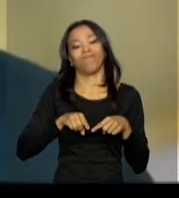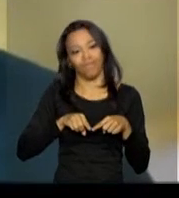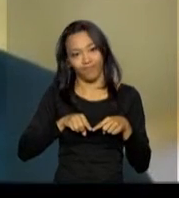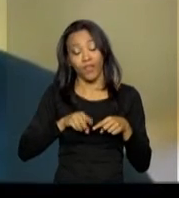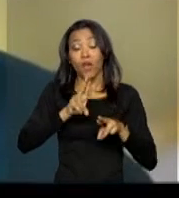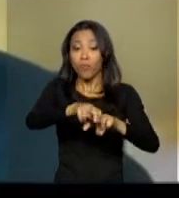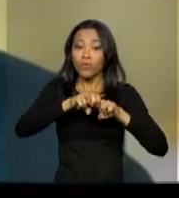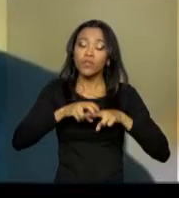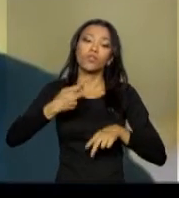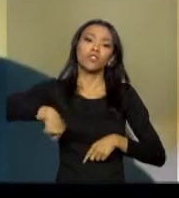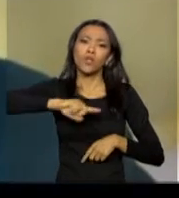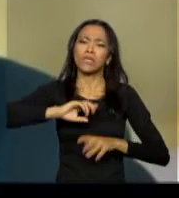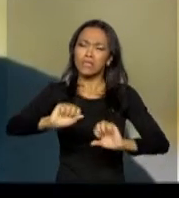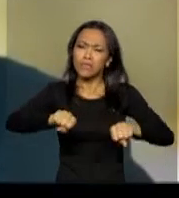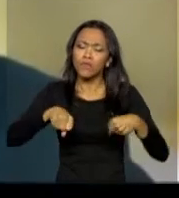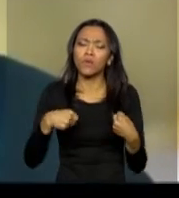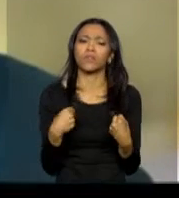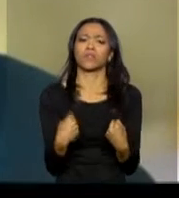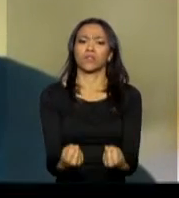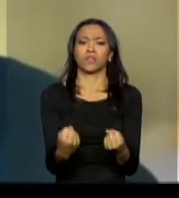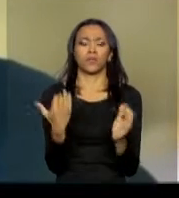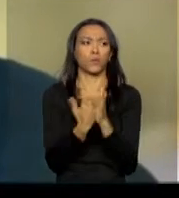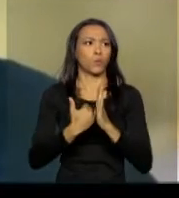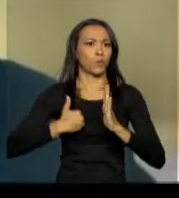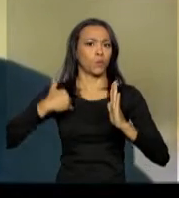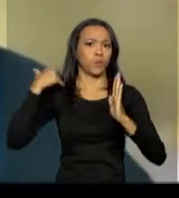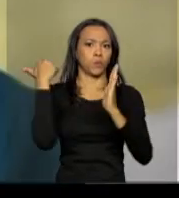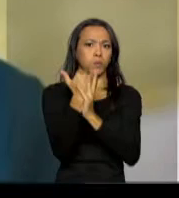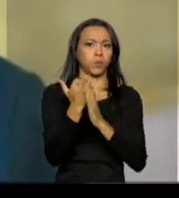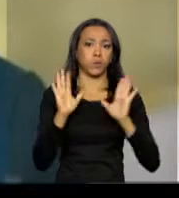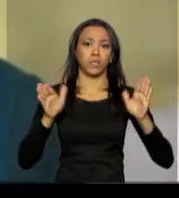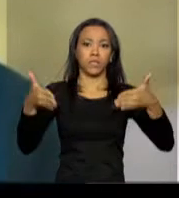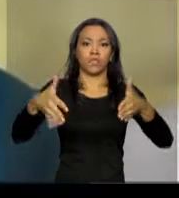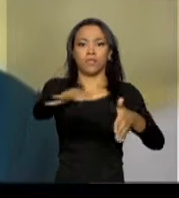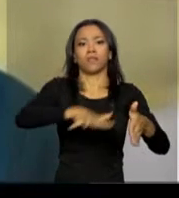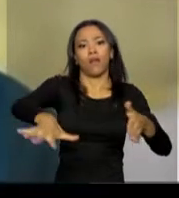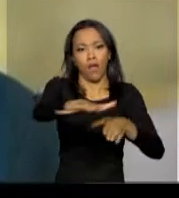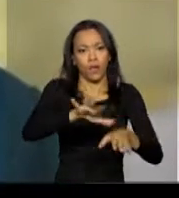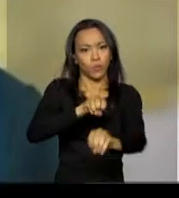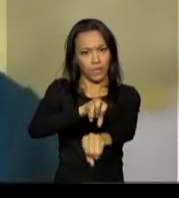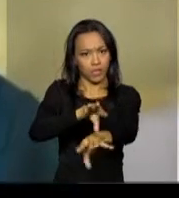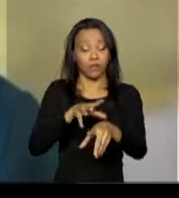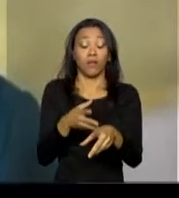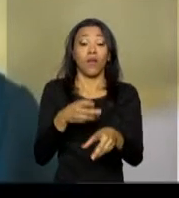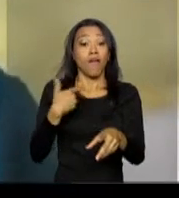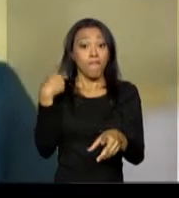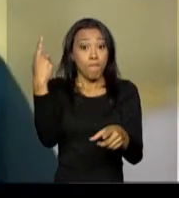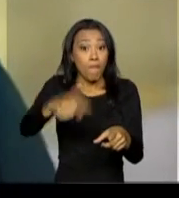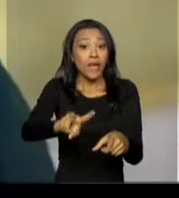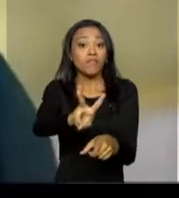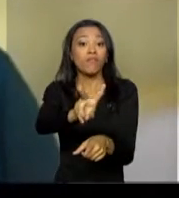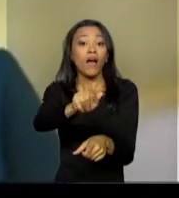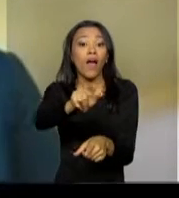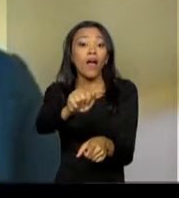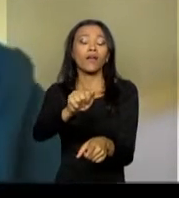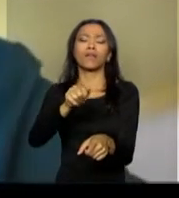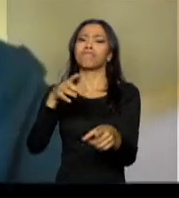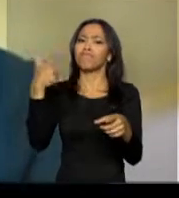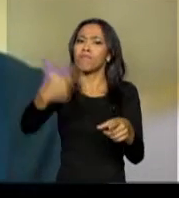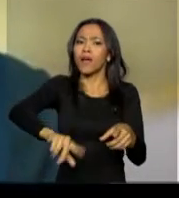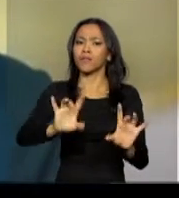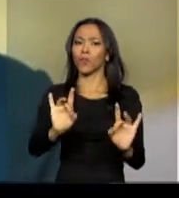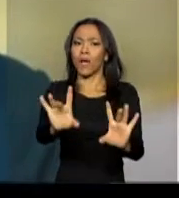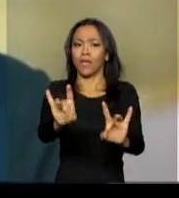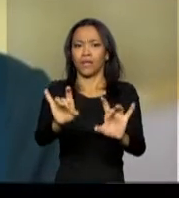isso, estamos fazendo um esforço redobrado nesta área. Além de garantirmos mais vagas e mais qualidade